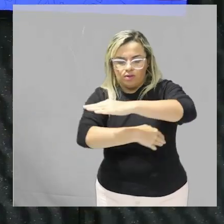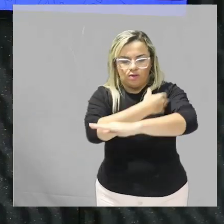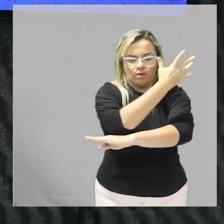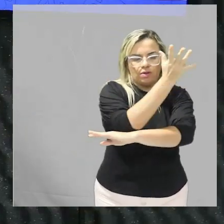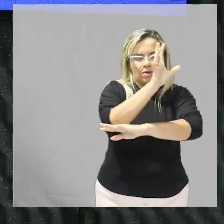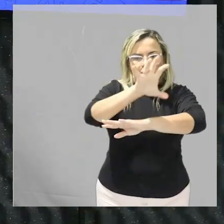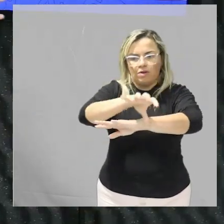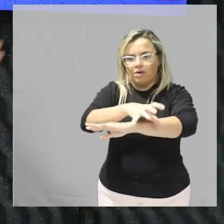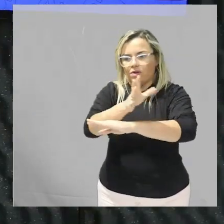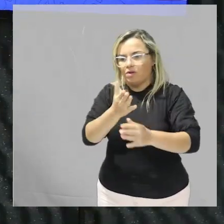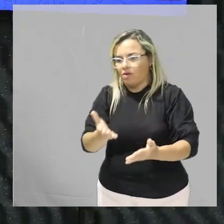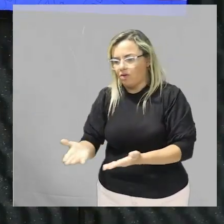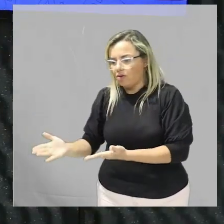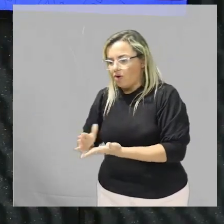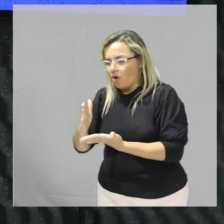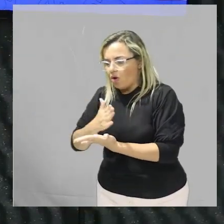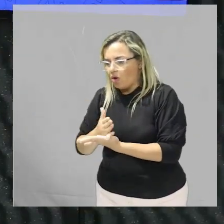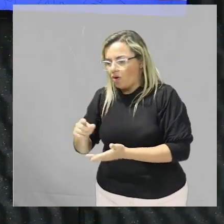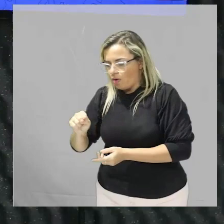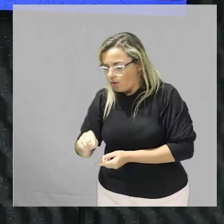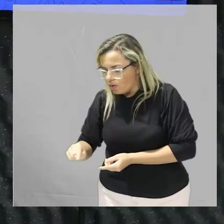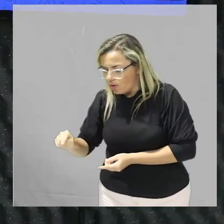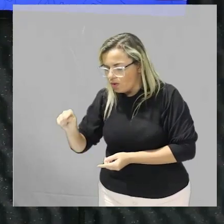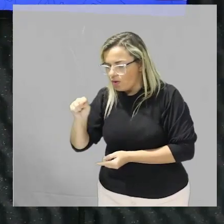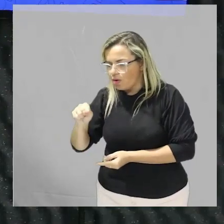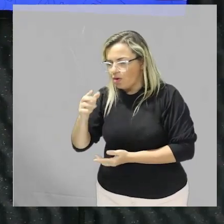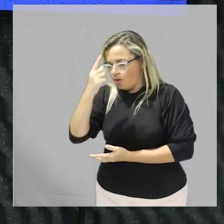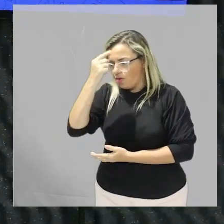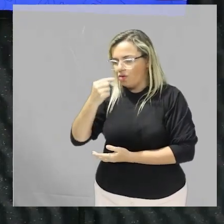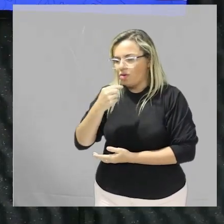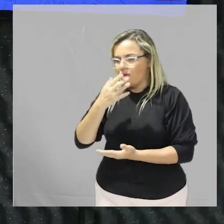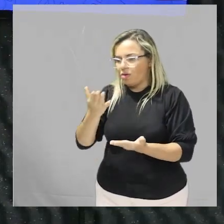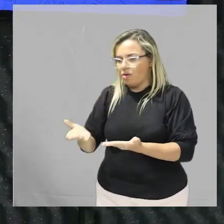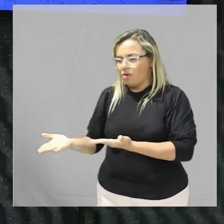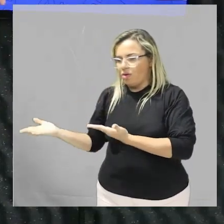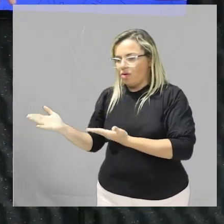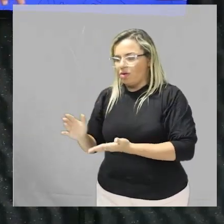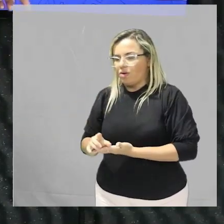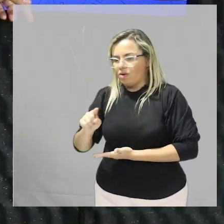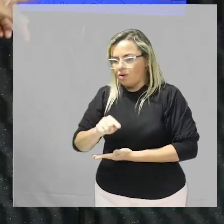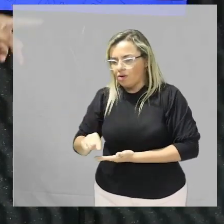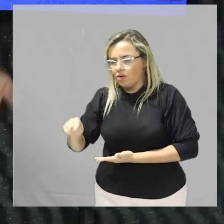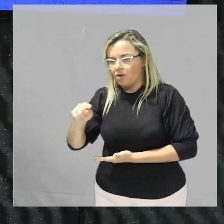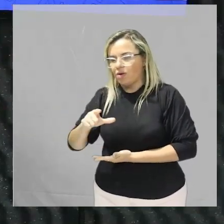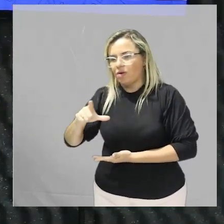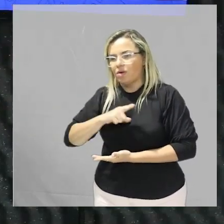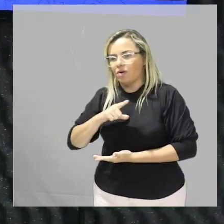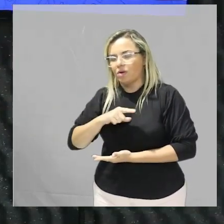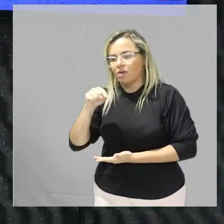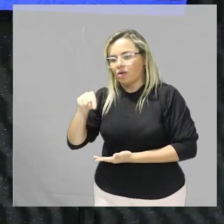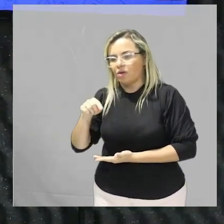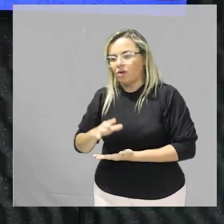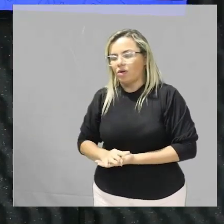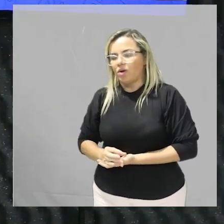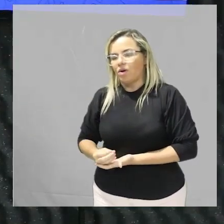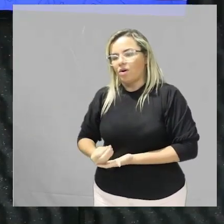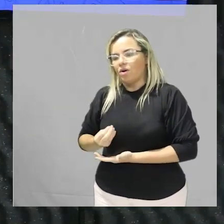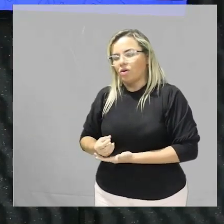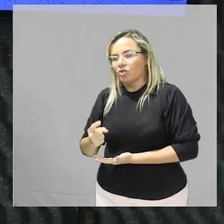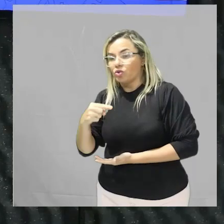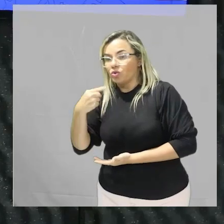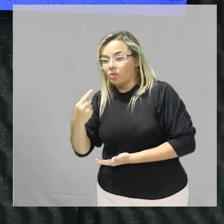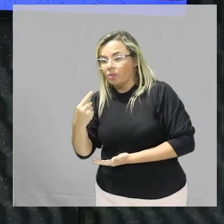Vou começar da parte de baixo, que é melhor para a gente analisar. Você vai perceber aqui que eu tenho um indivíduo de uma